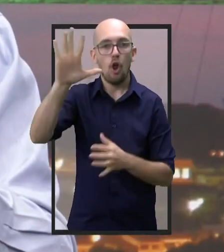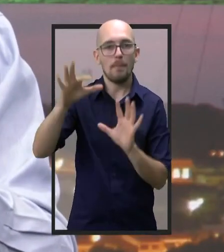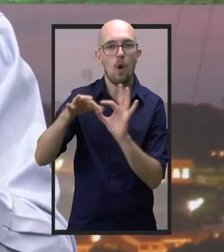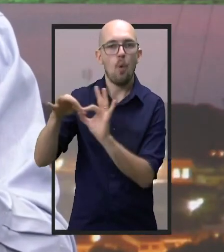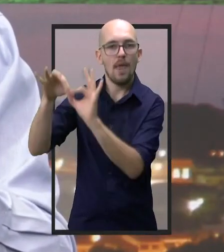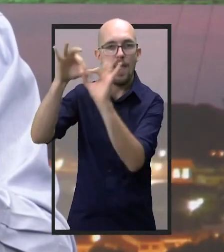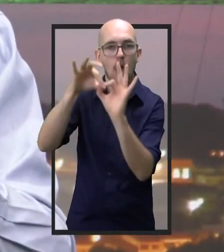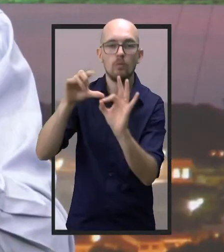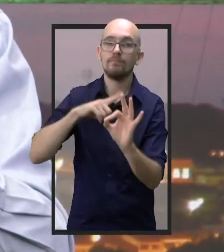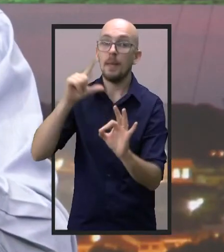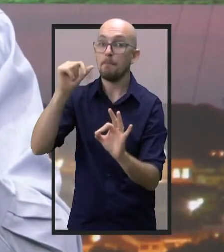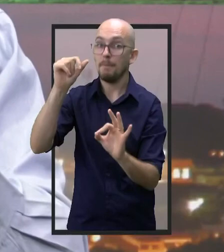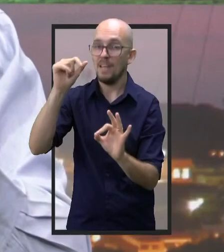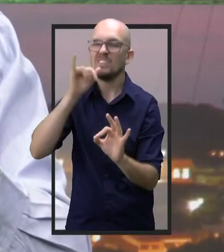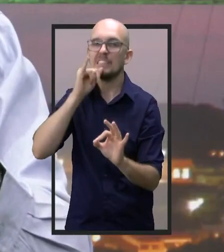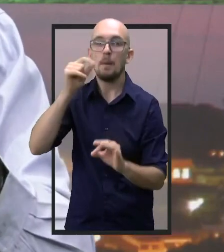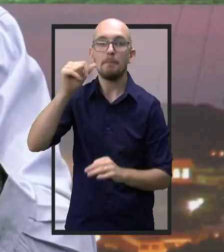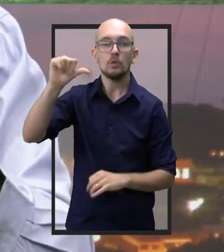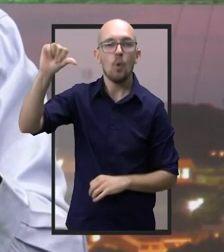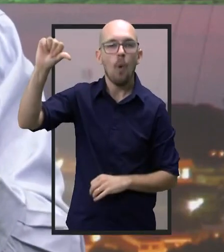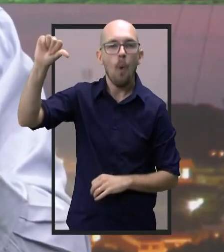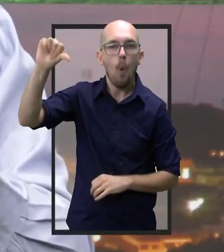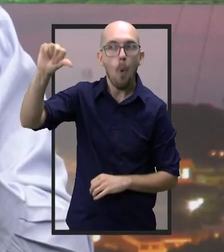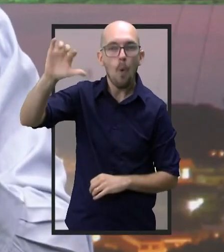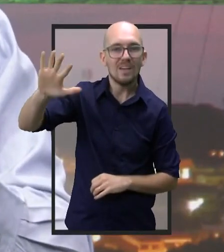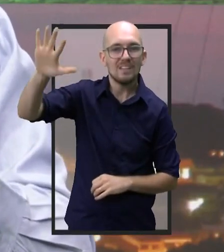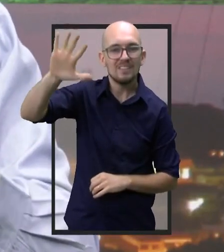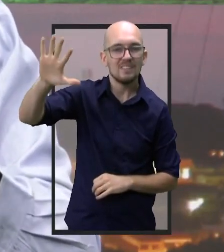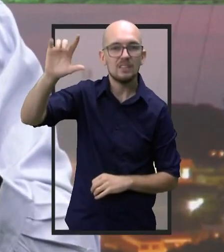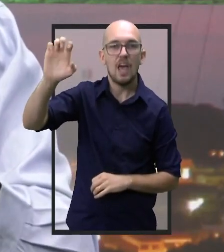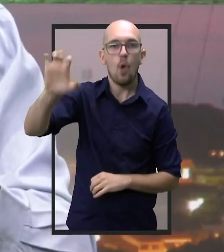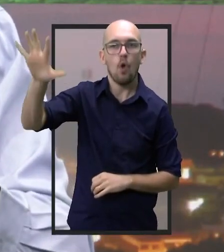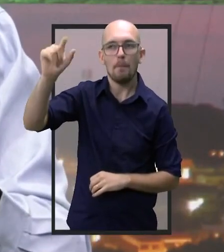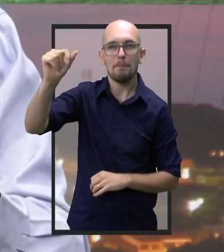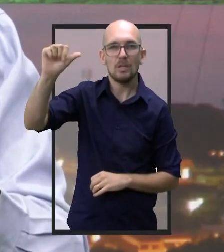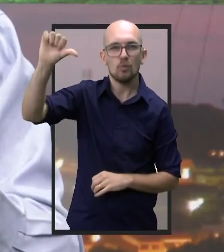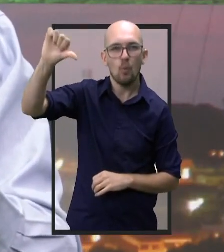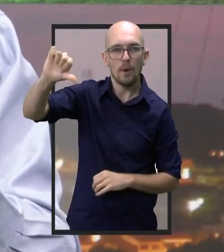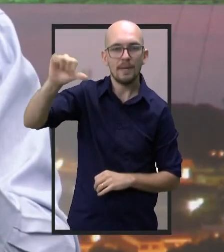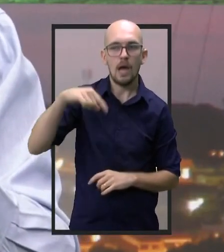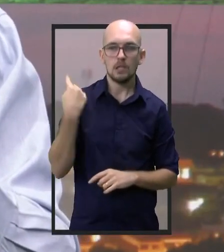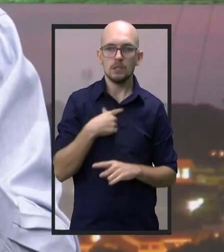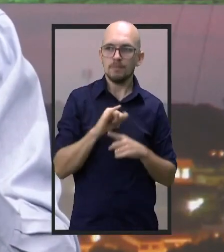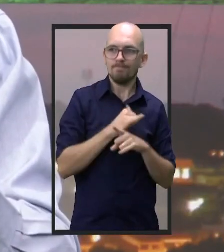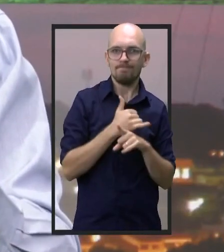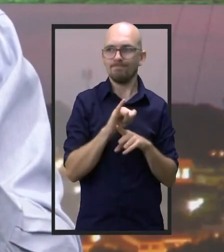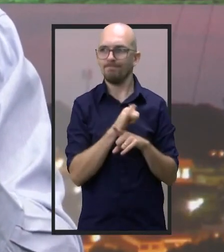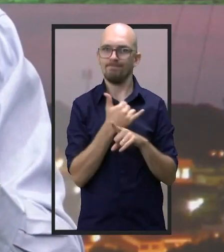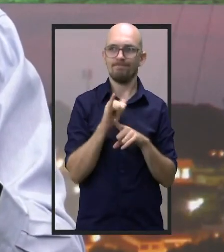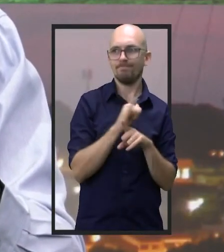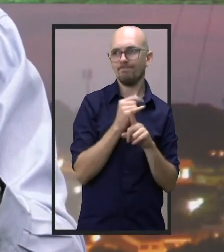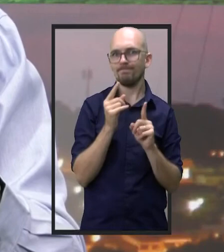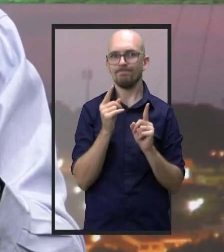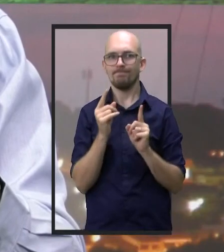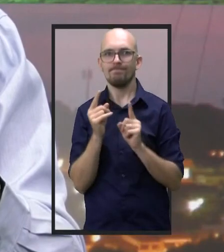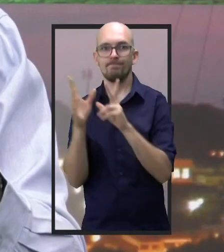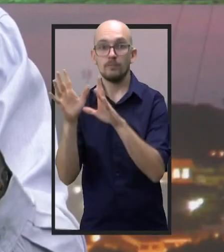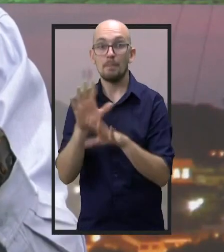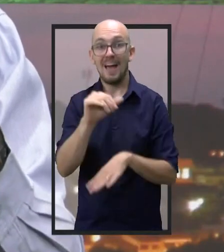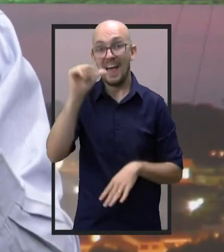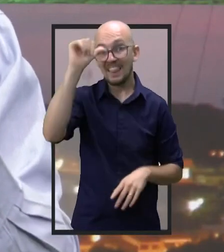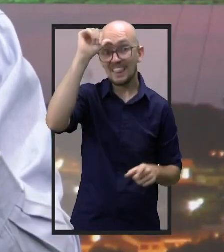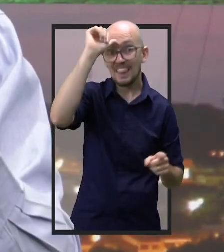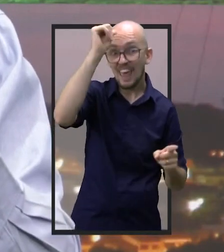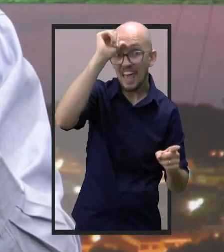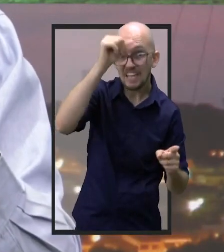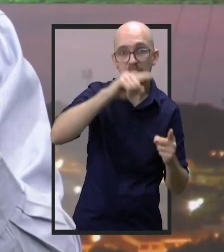sensível a preço. Se o preço está ruim, a gente acaba se arrumando. Mas não na Tailândia e na Índia.